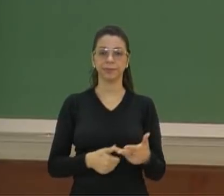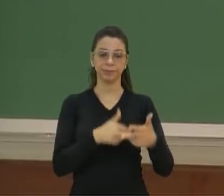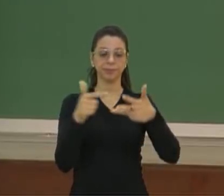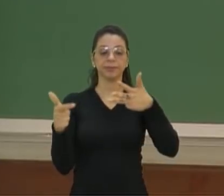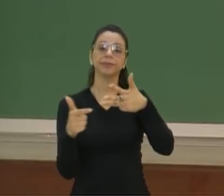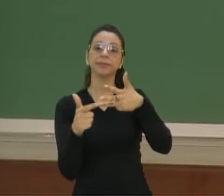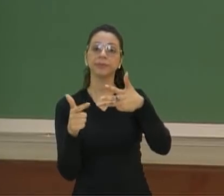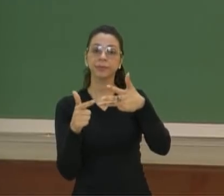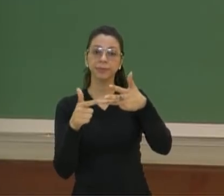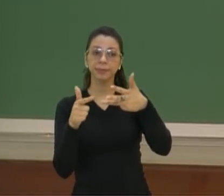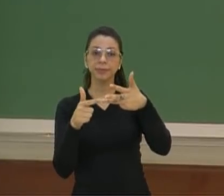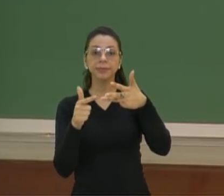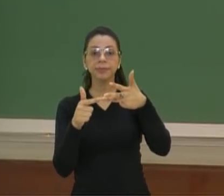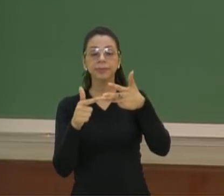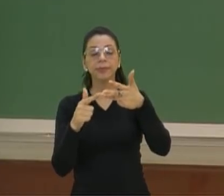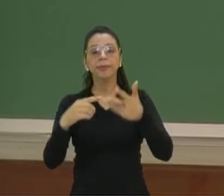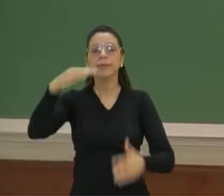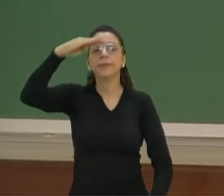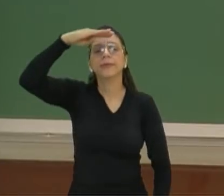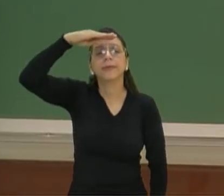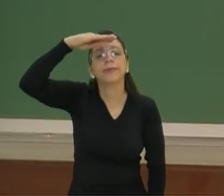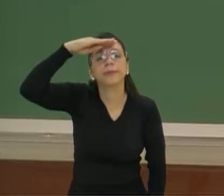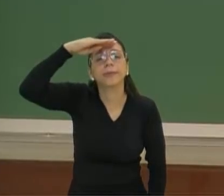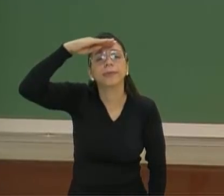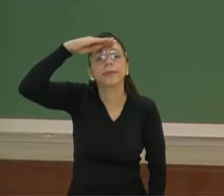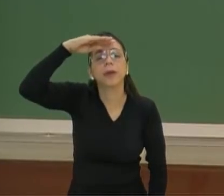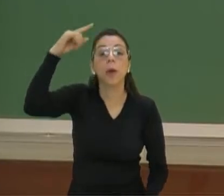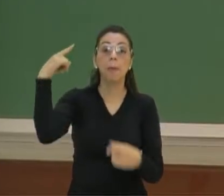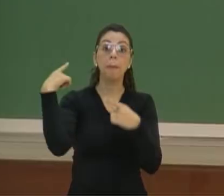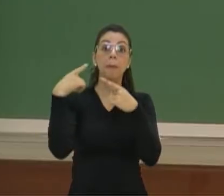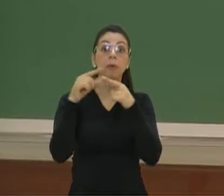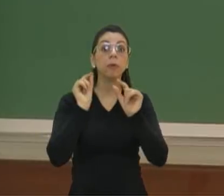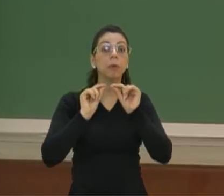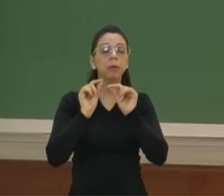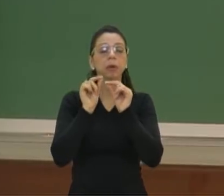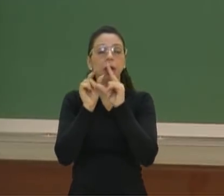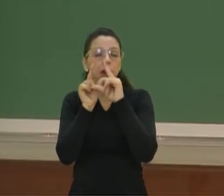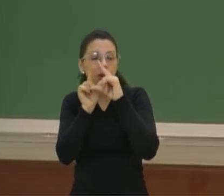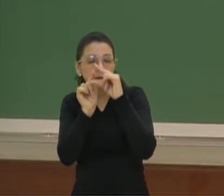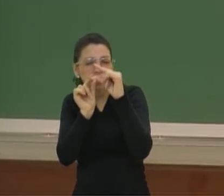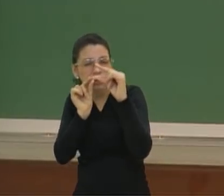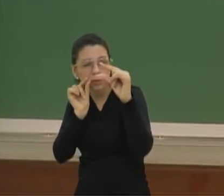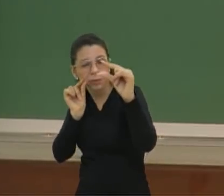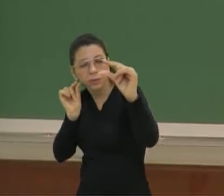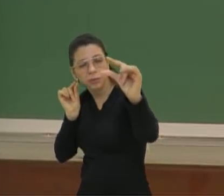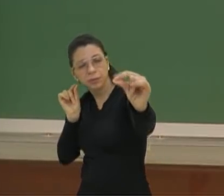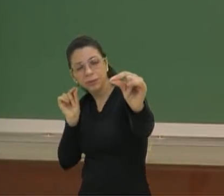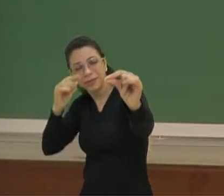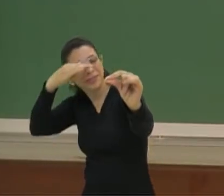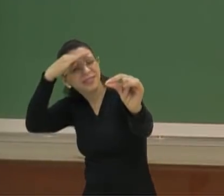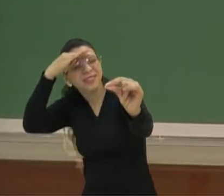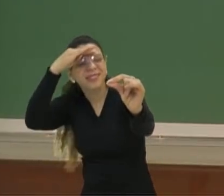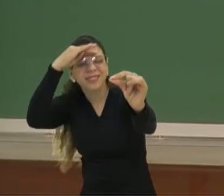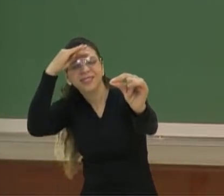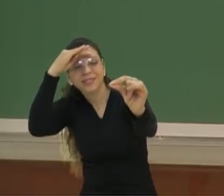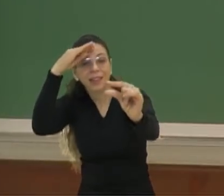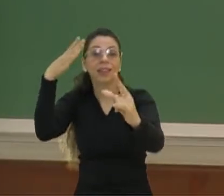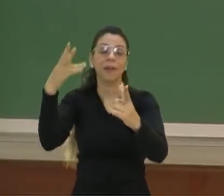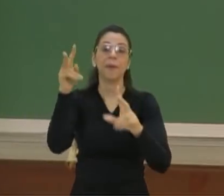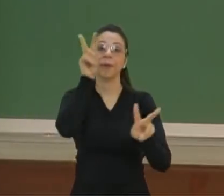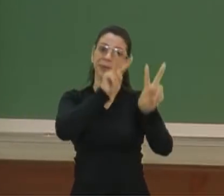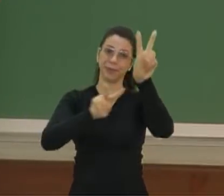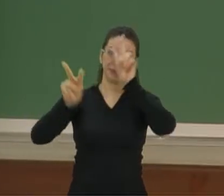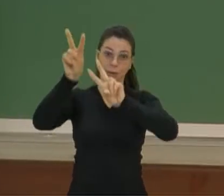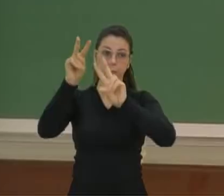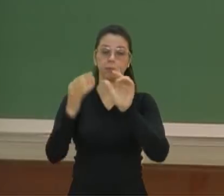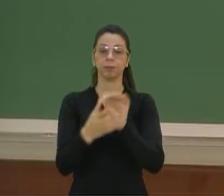O menininho colocou a mão sobre os olhos. Provavelmente ele quer ver uma coisa lá longe. Visão. E